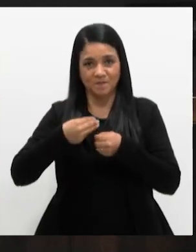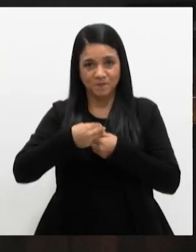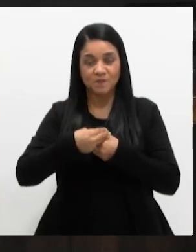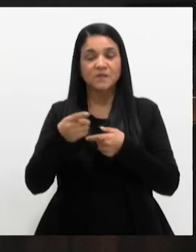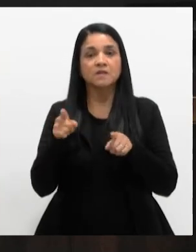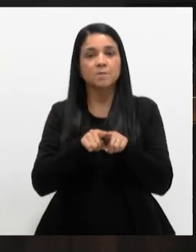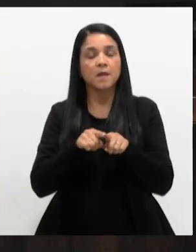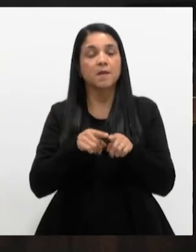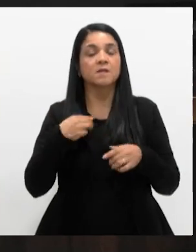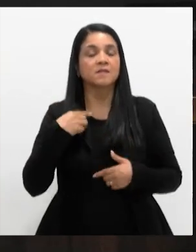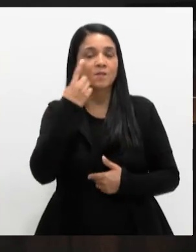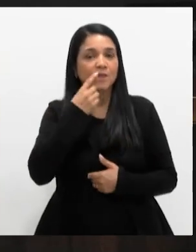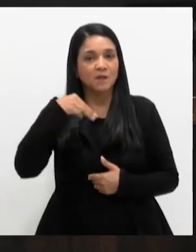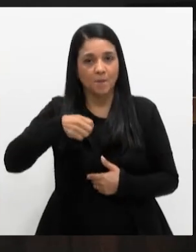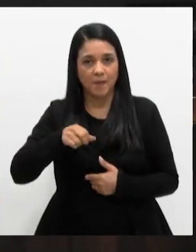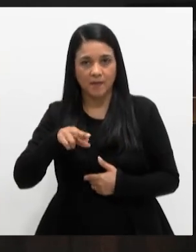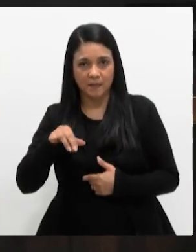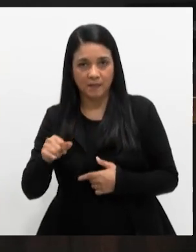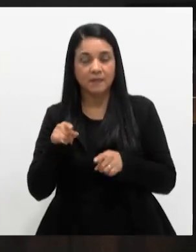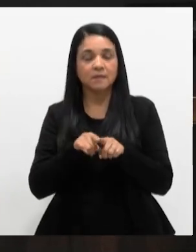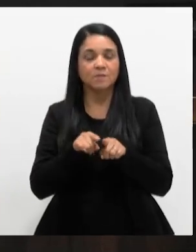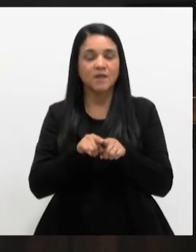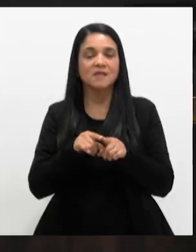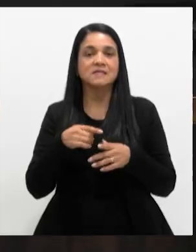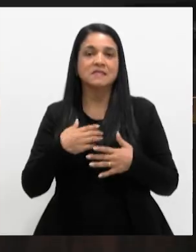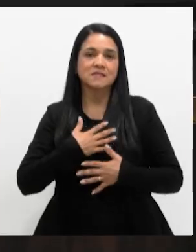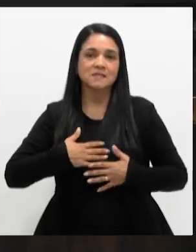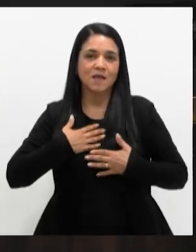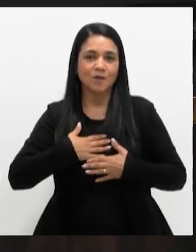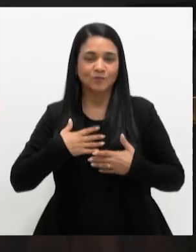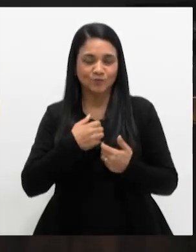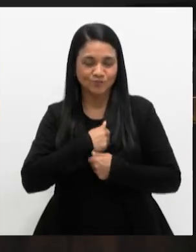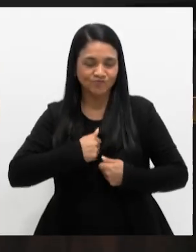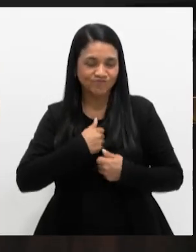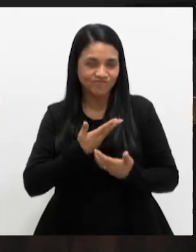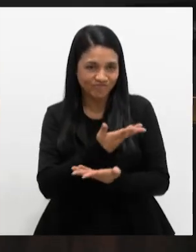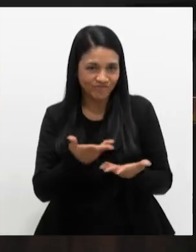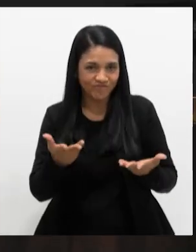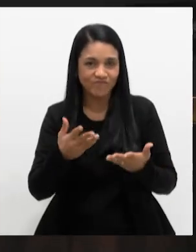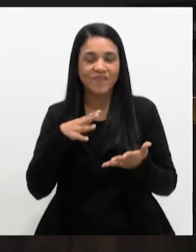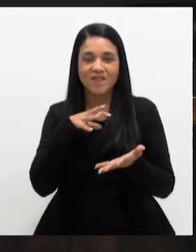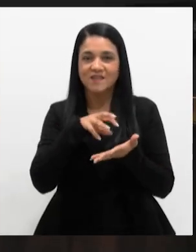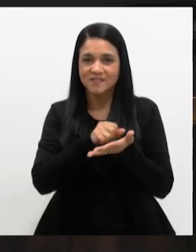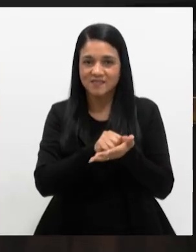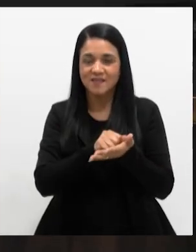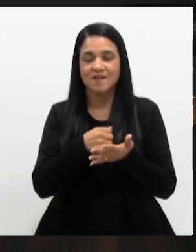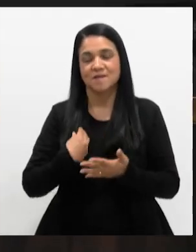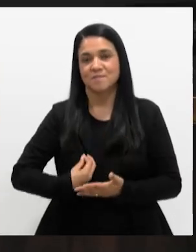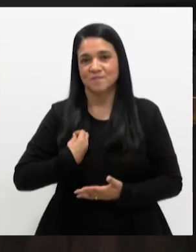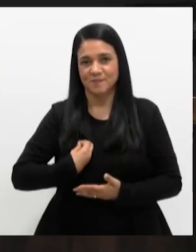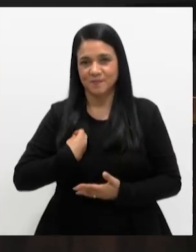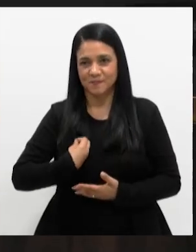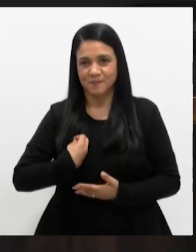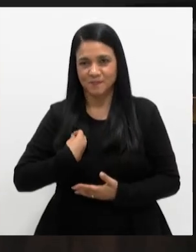amiga, saúda com carinho a presença dos senhores. Registrar também...